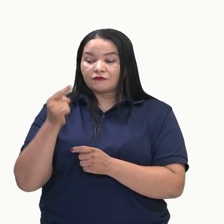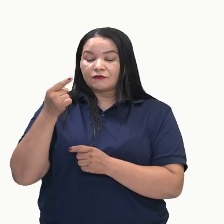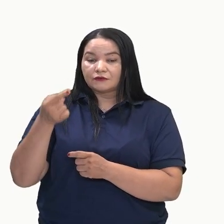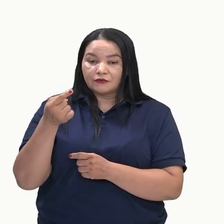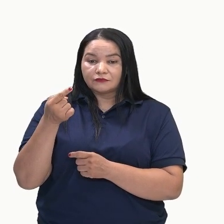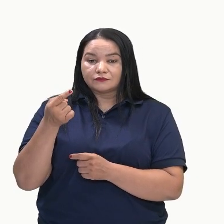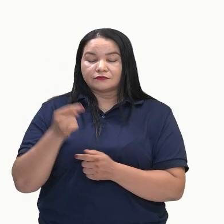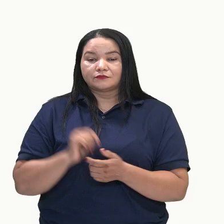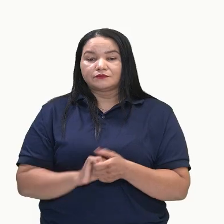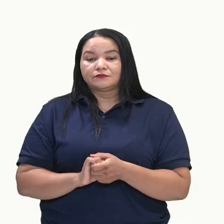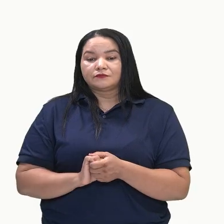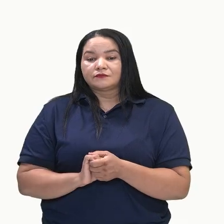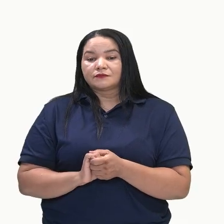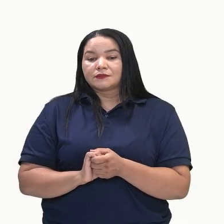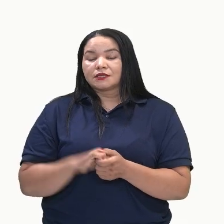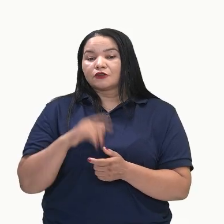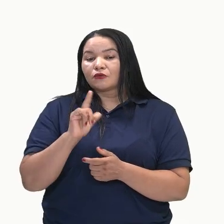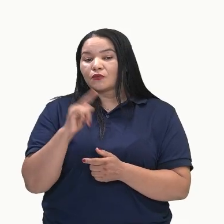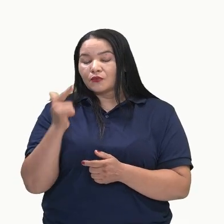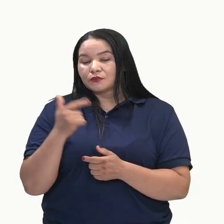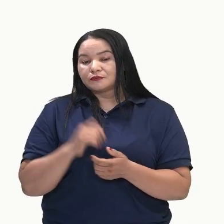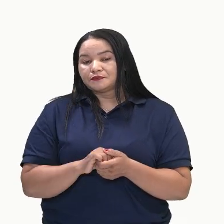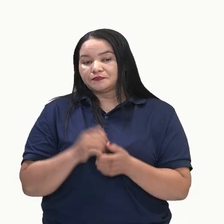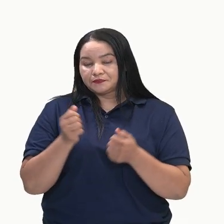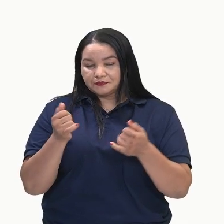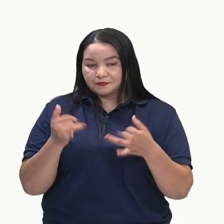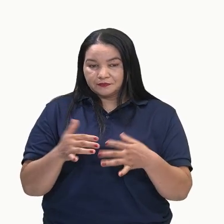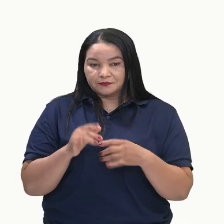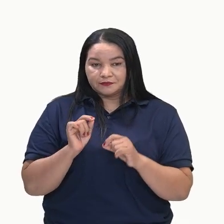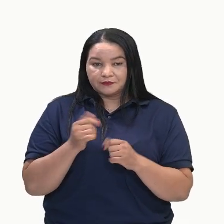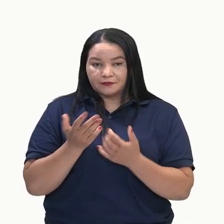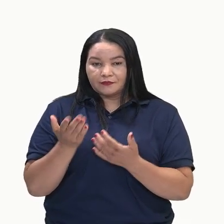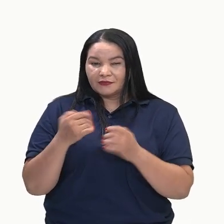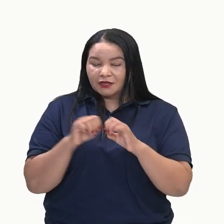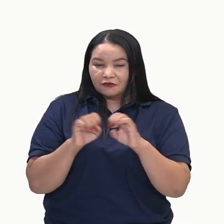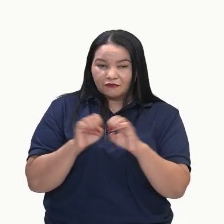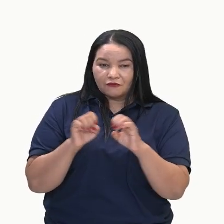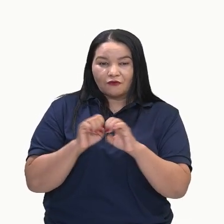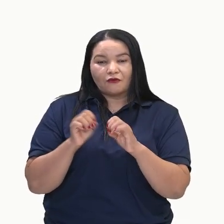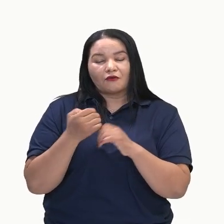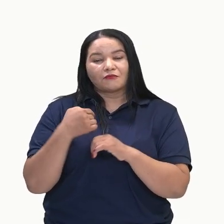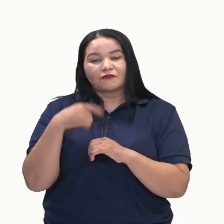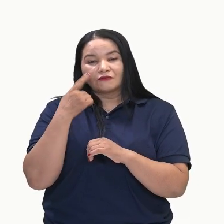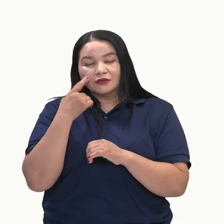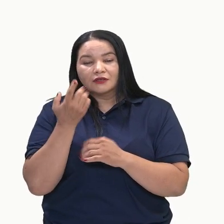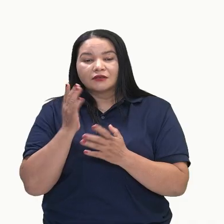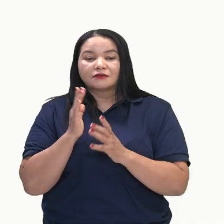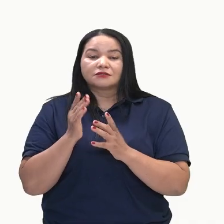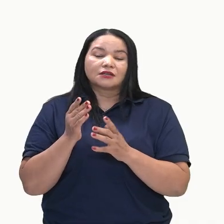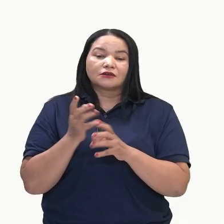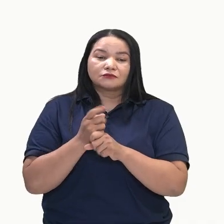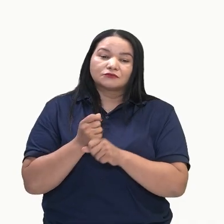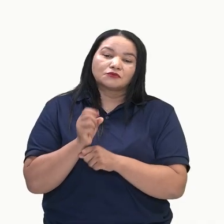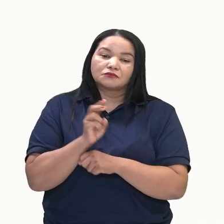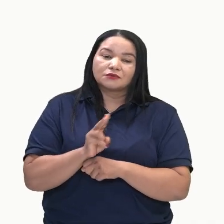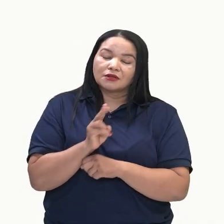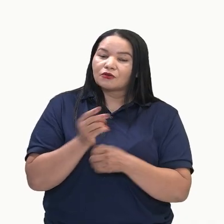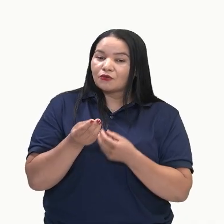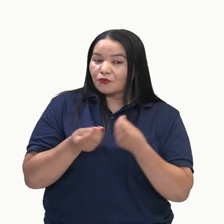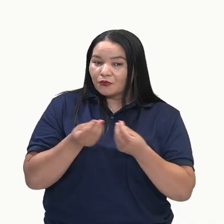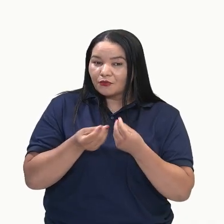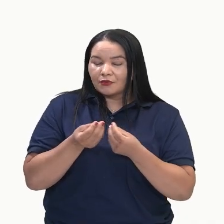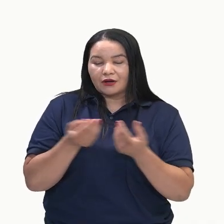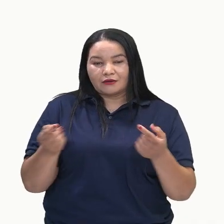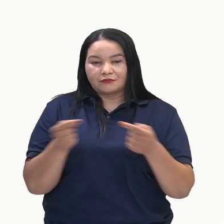bem? Então, avançando mais um pouquinho, já que vimos aí a fórmula, como é que se usa a fórmula do volume, vamos em